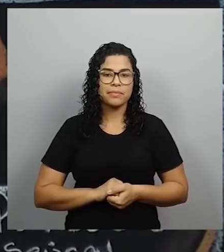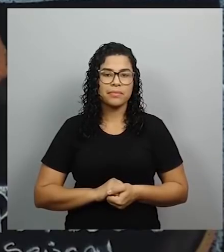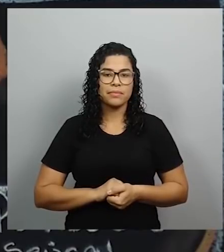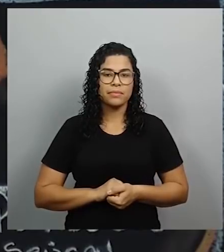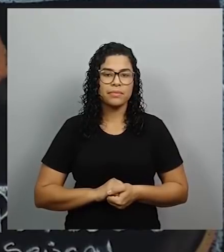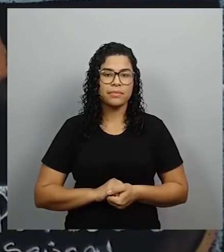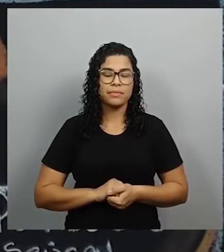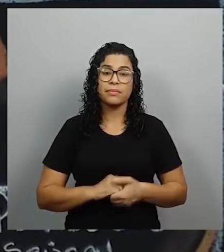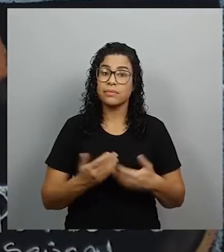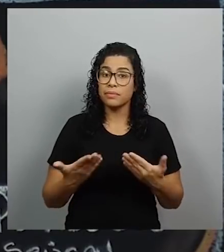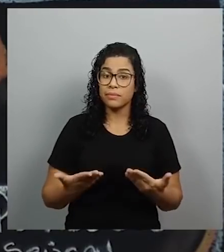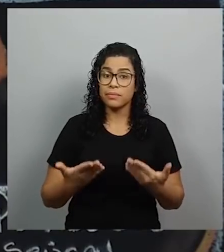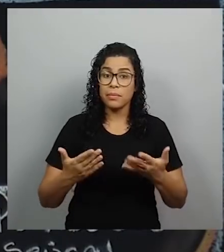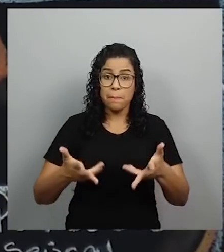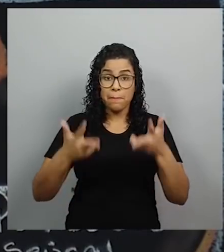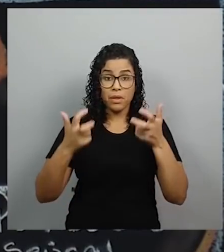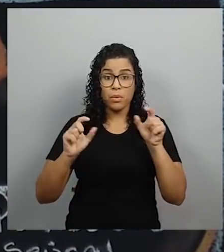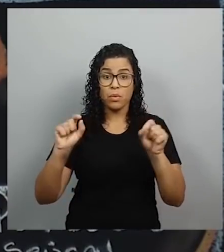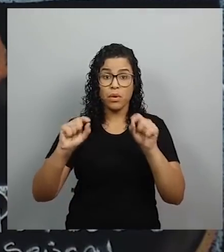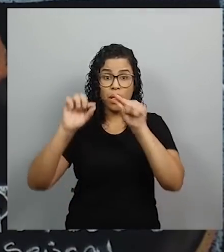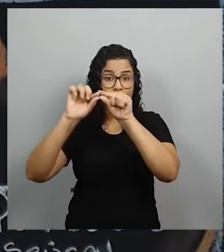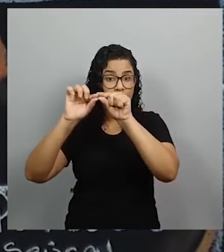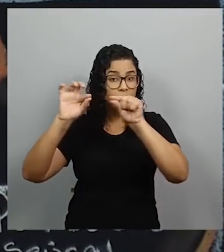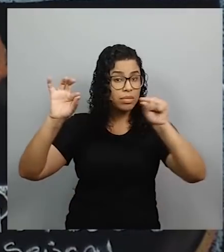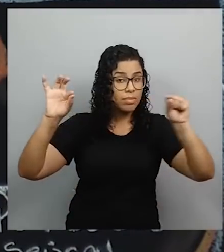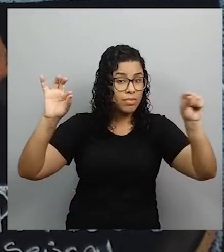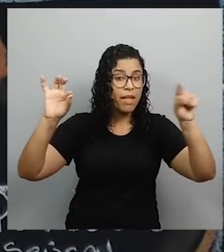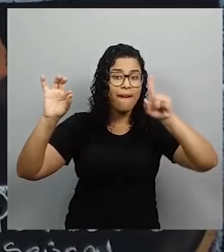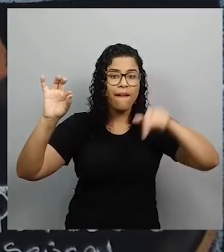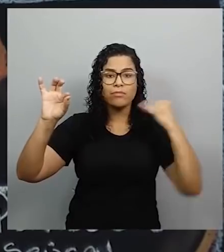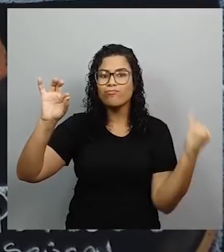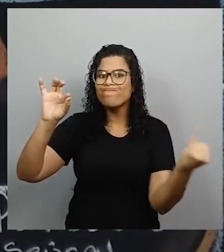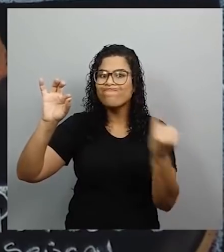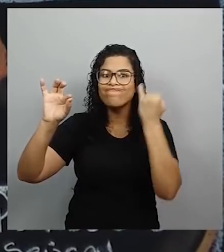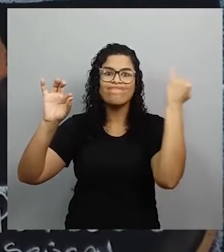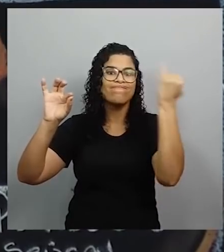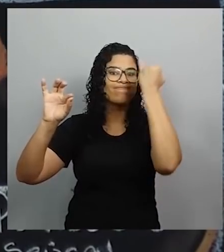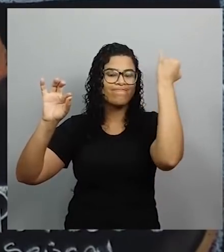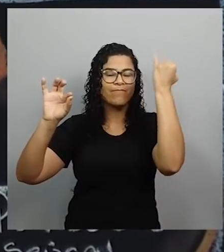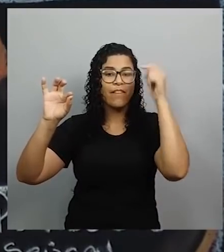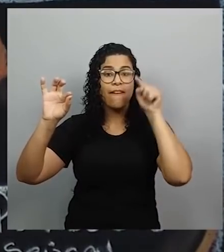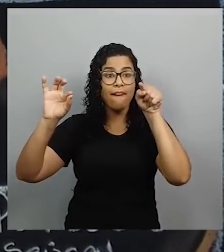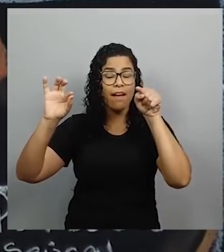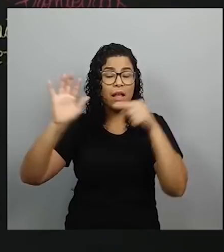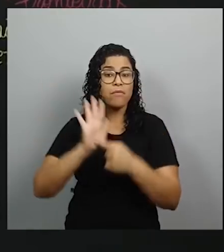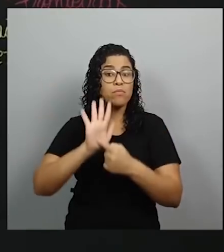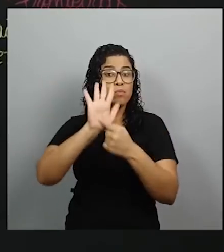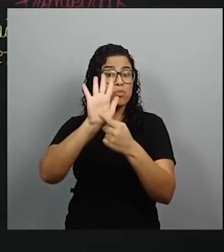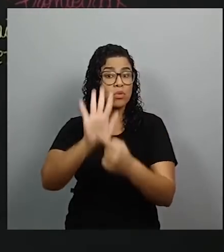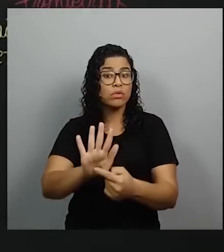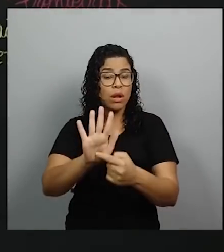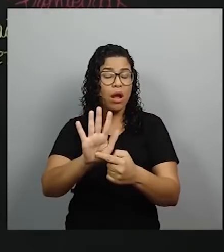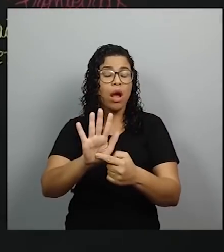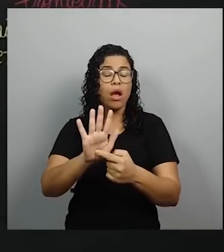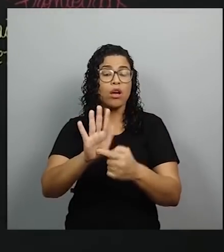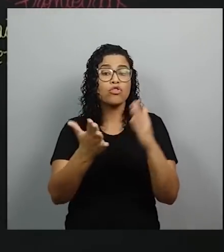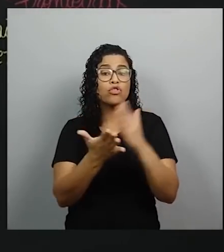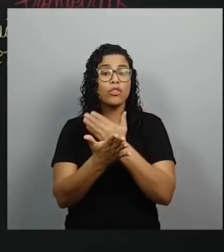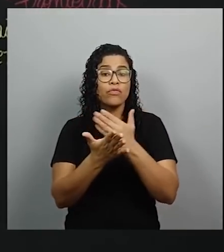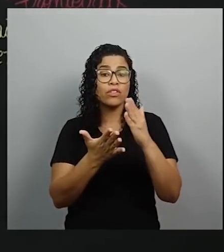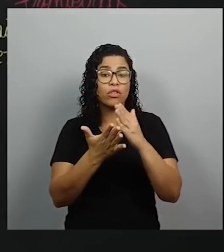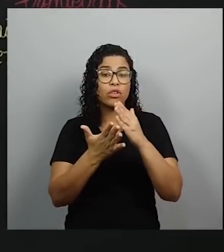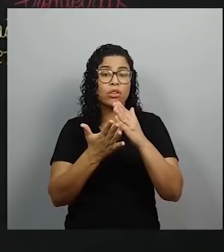Perceba então que essa linha ela é muito importante. É ela que vai definir e dividir o mundo em hemisfério norte